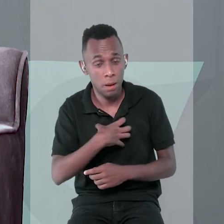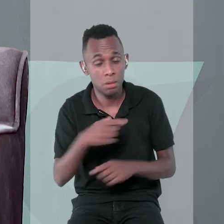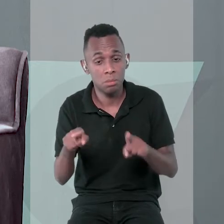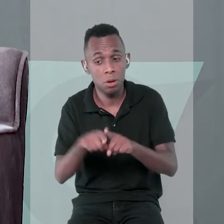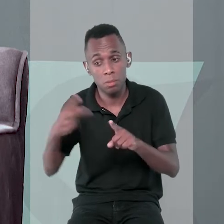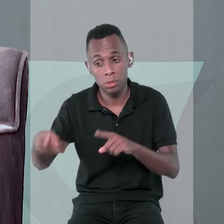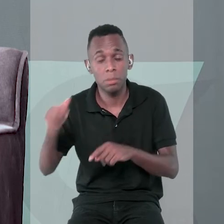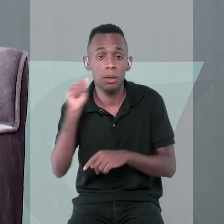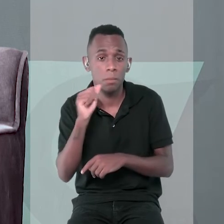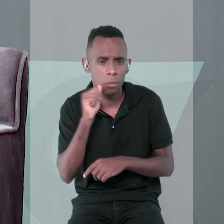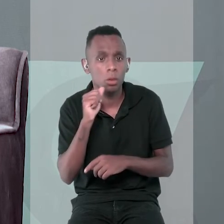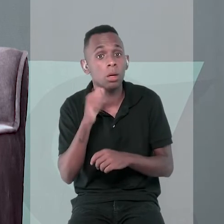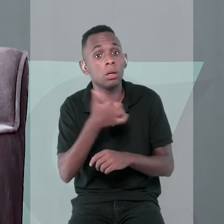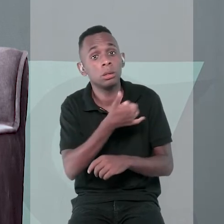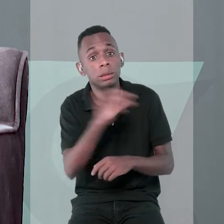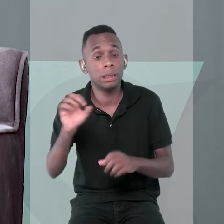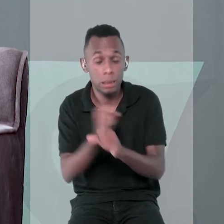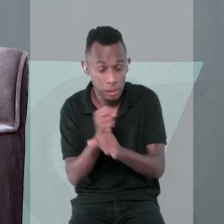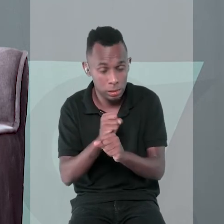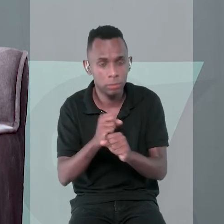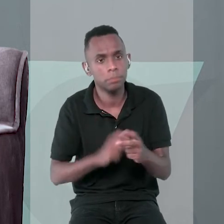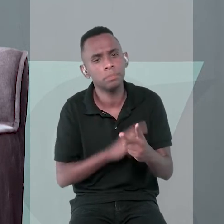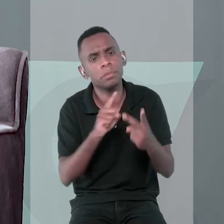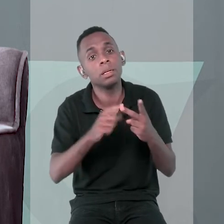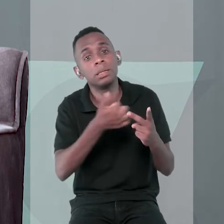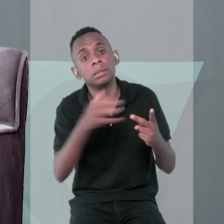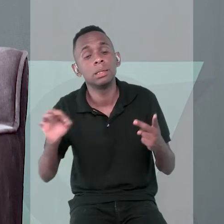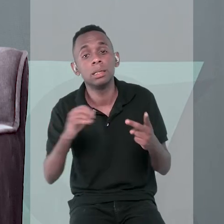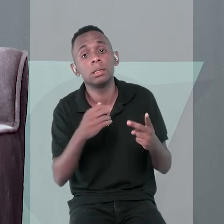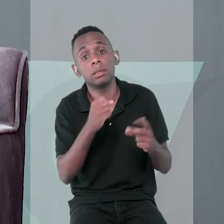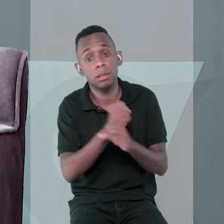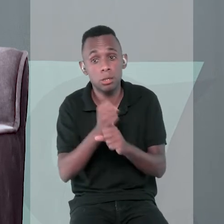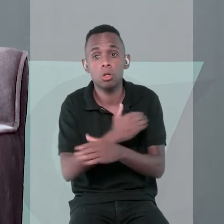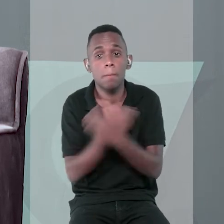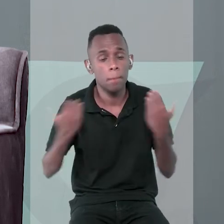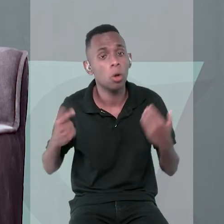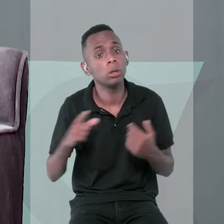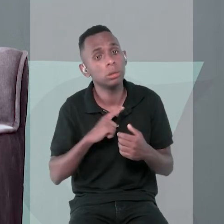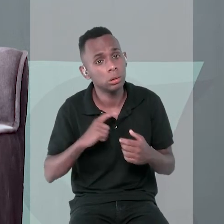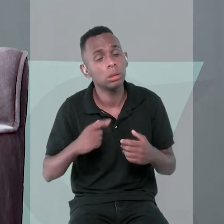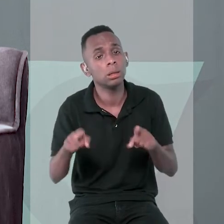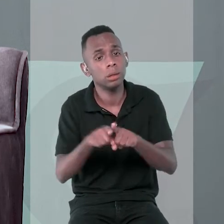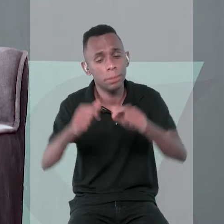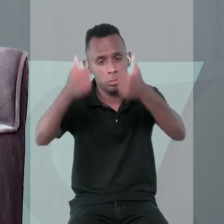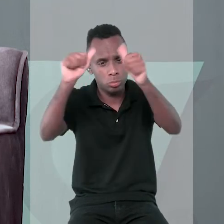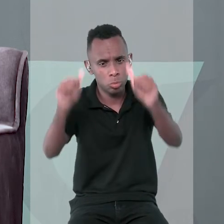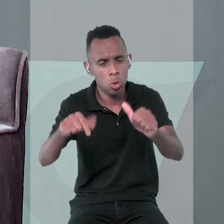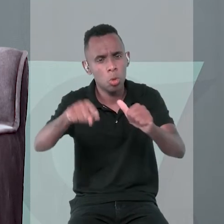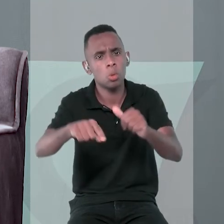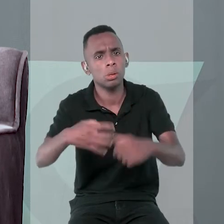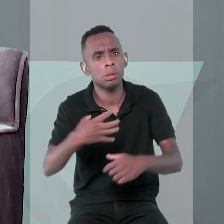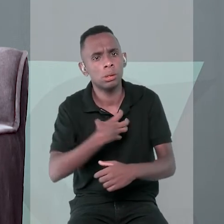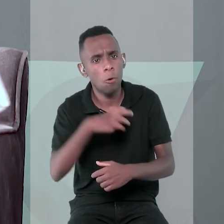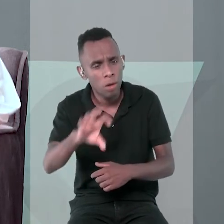Maria Quitéria no Museu do Ipiranga, isso no centenário. Depois do centenário de morte, a gente tem essa escultura que está lá no Largo Soledade, também um lugar muito importante